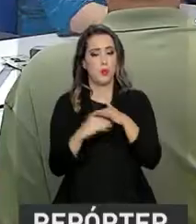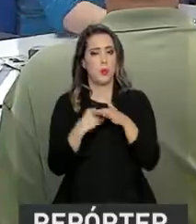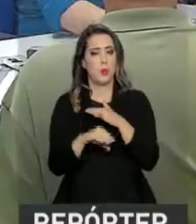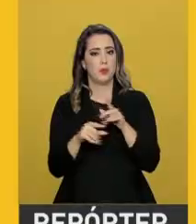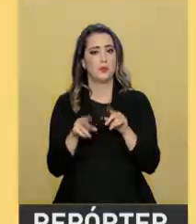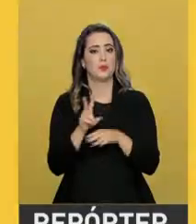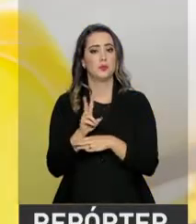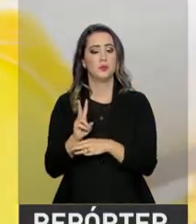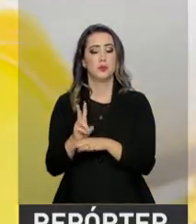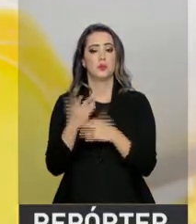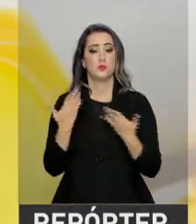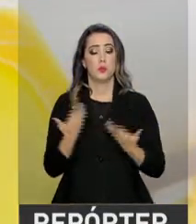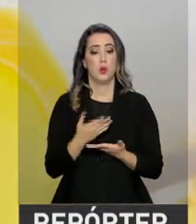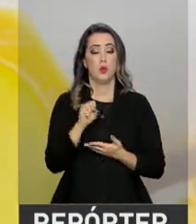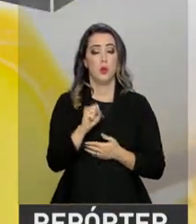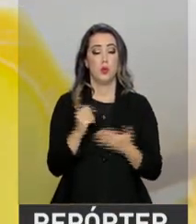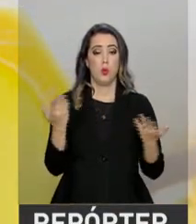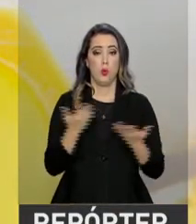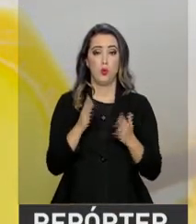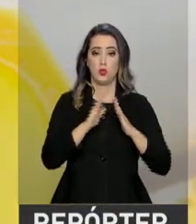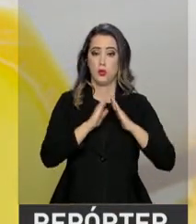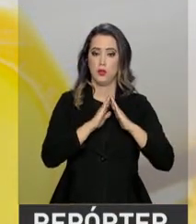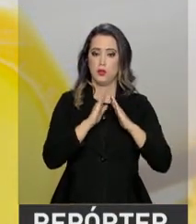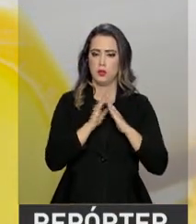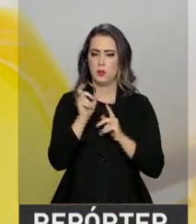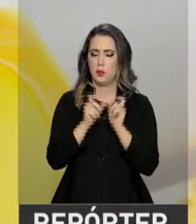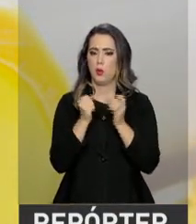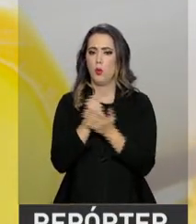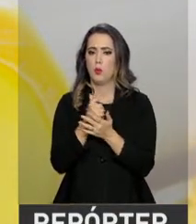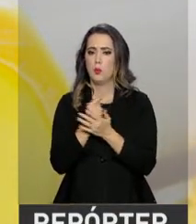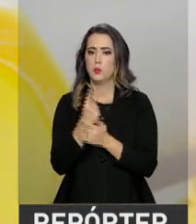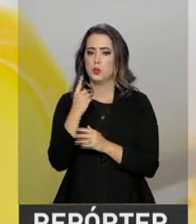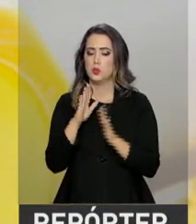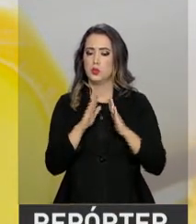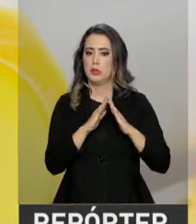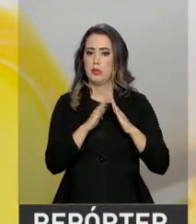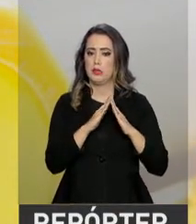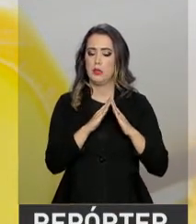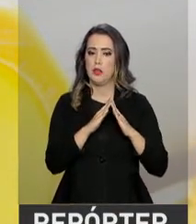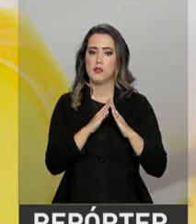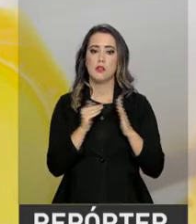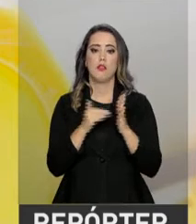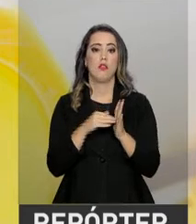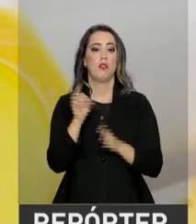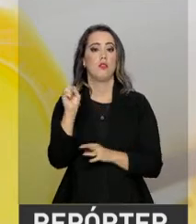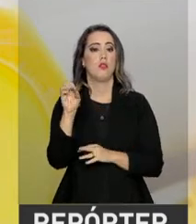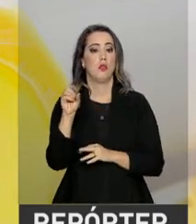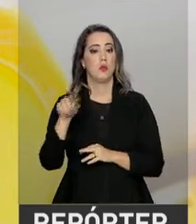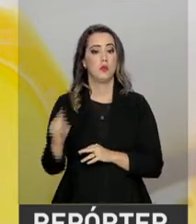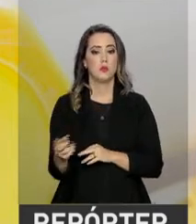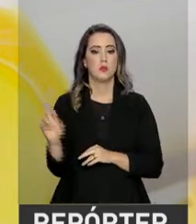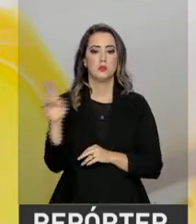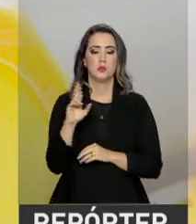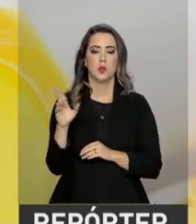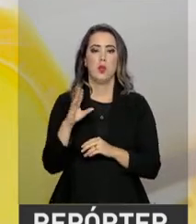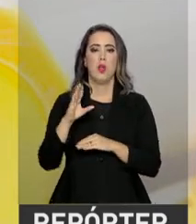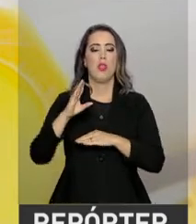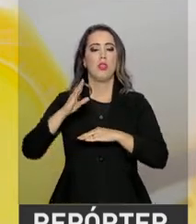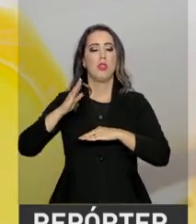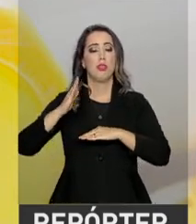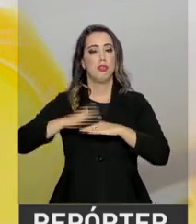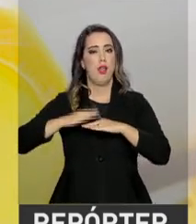empréstimo no sistema financeiro habitacional para compra de imóveis de até 800 mil reais a taxa mínima de juros